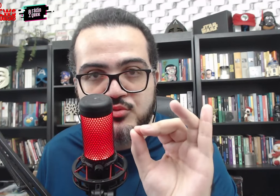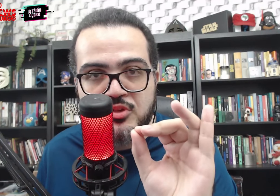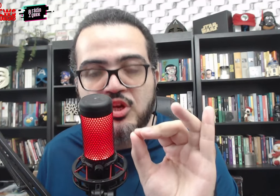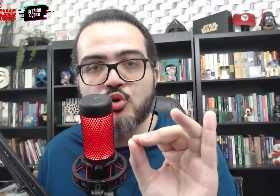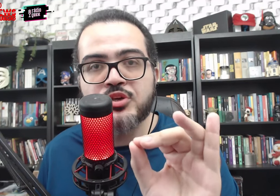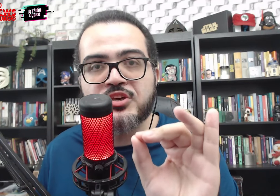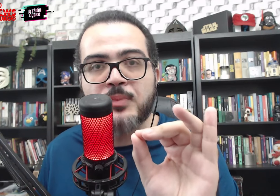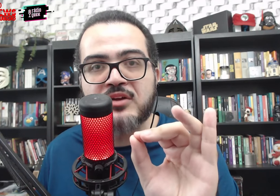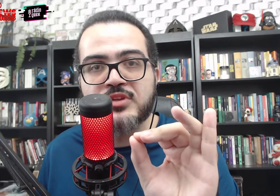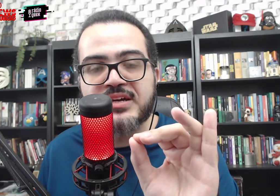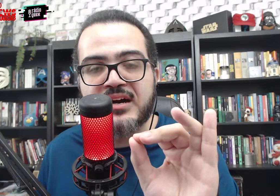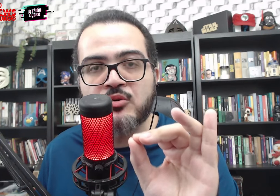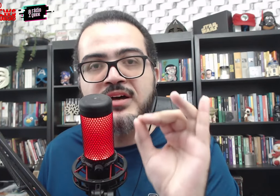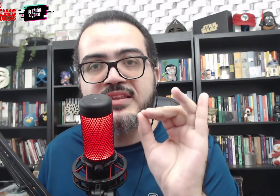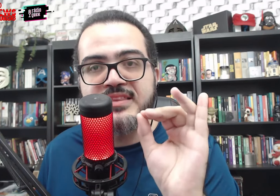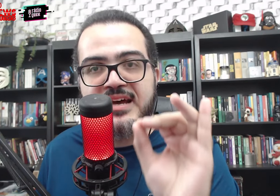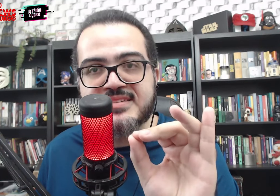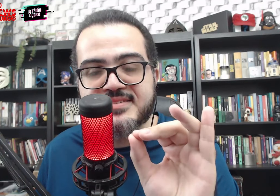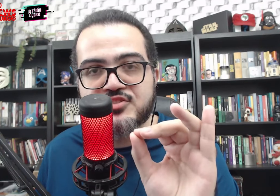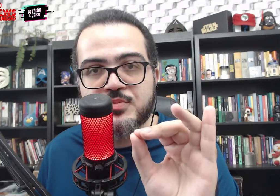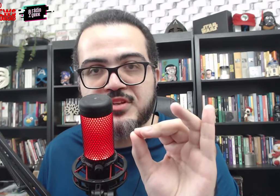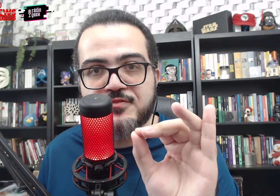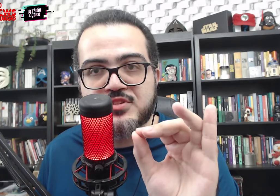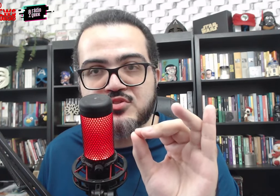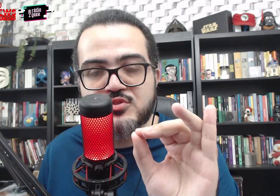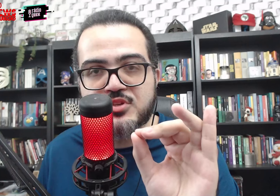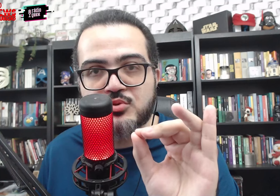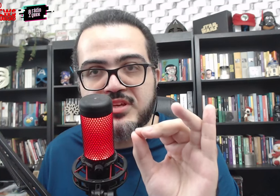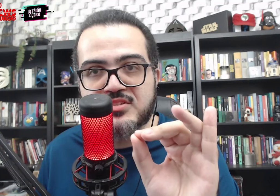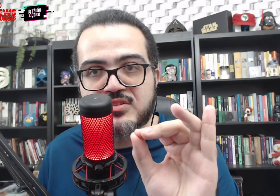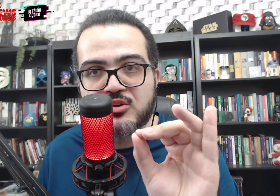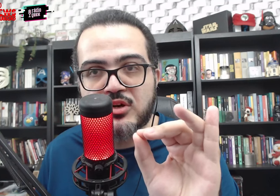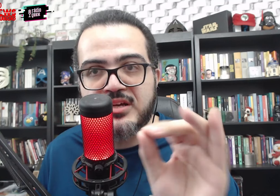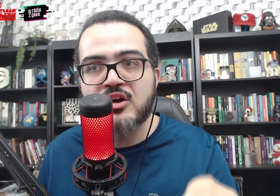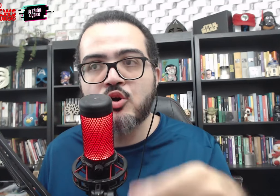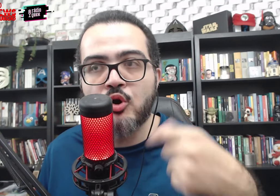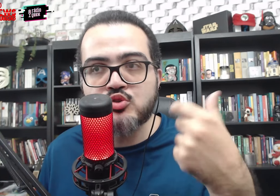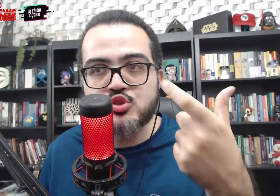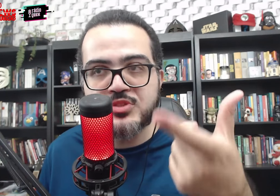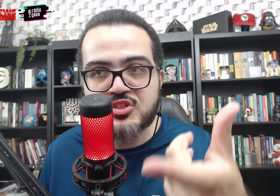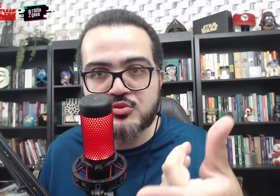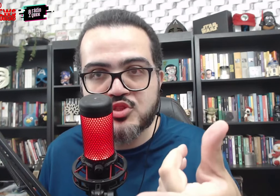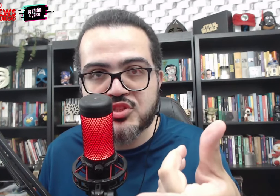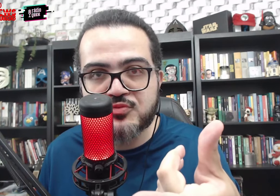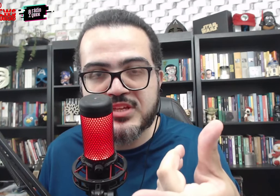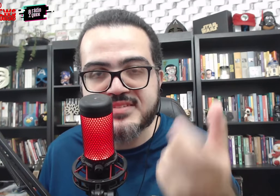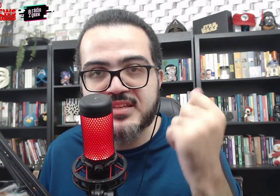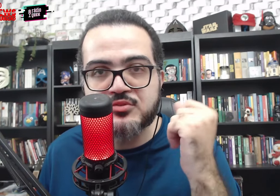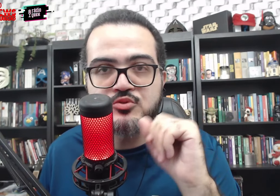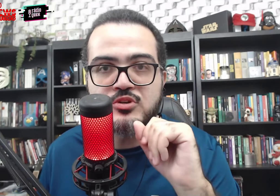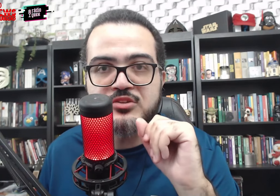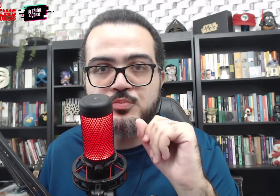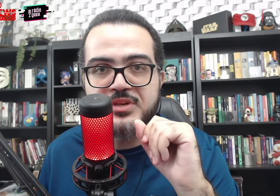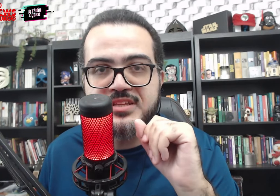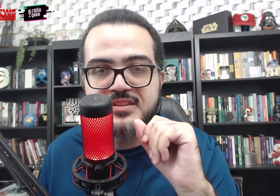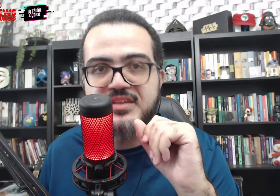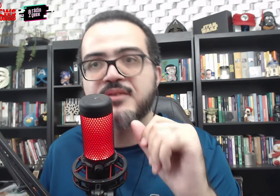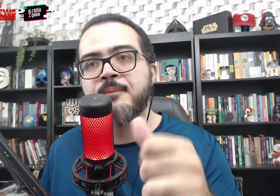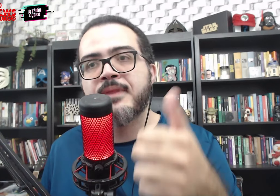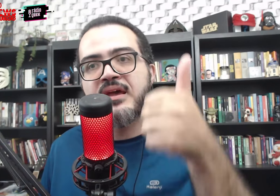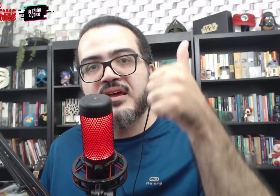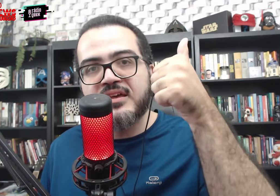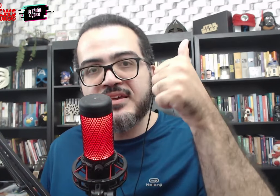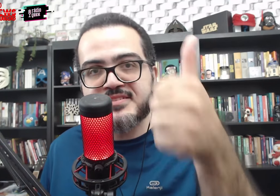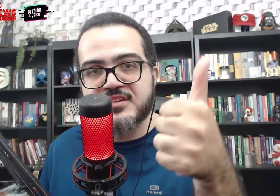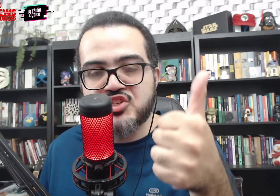Estado o que que o Marco Legal traz de benefícios no seu texto agora com substitutivo da Senadora do